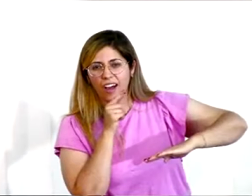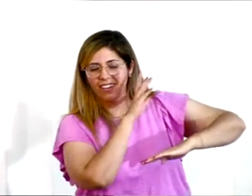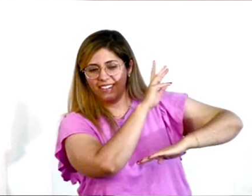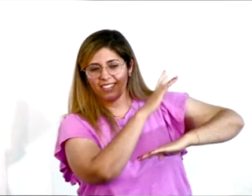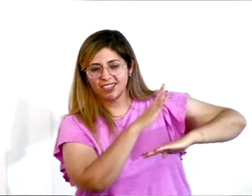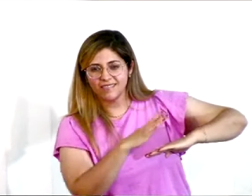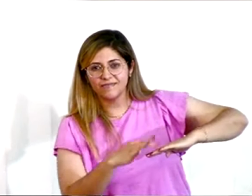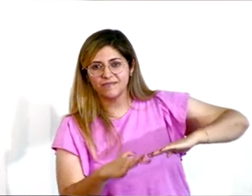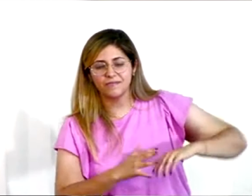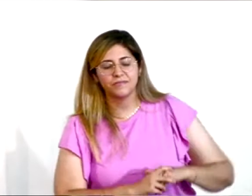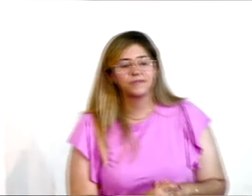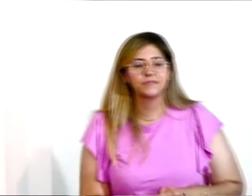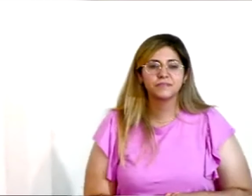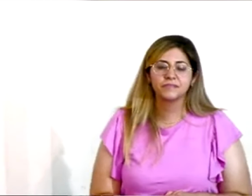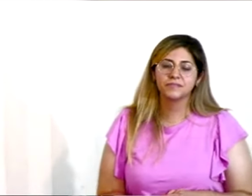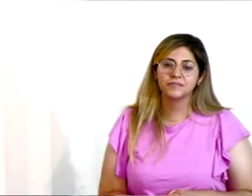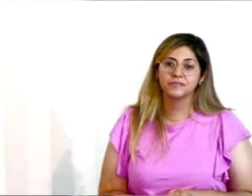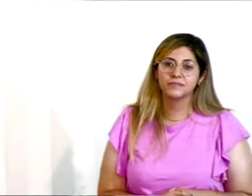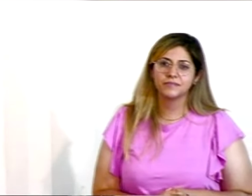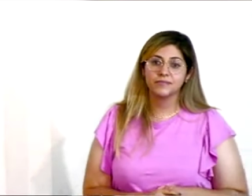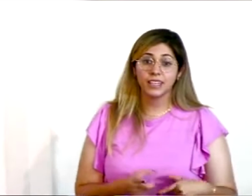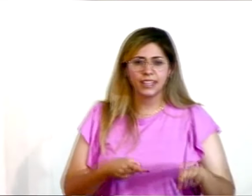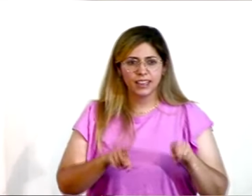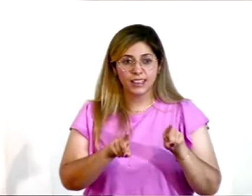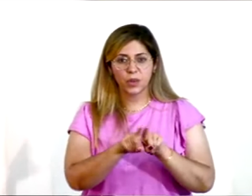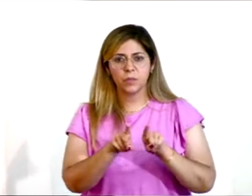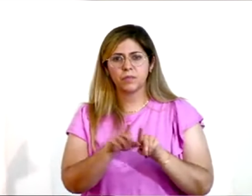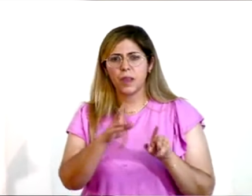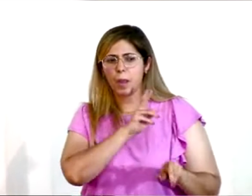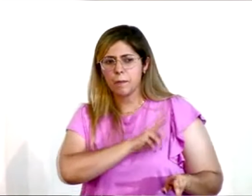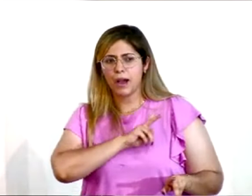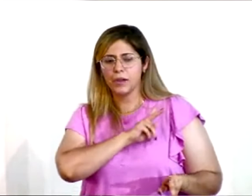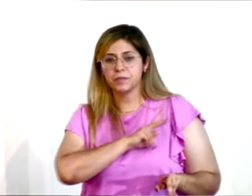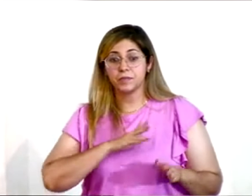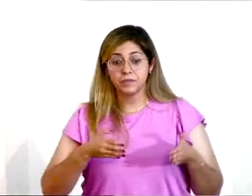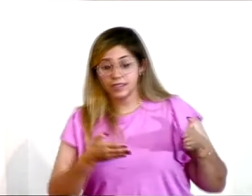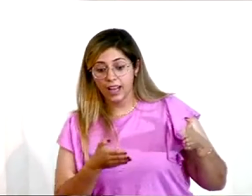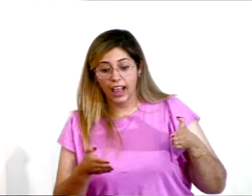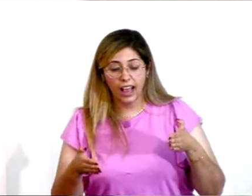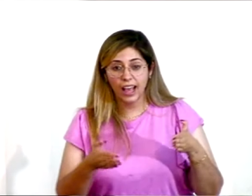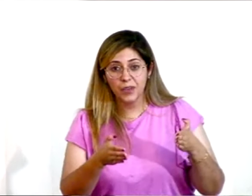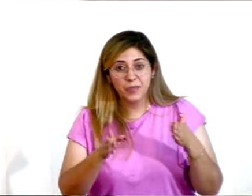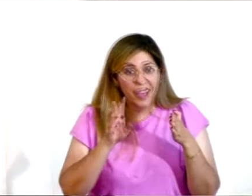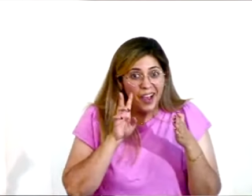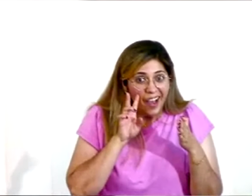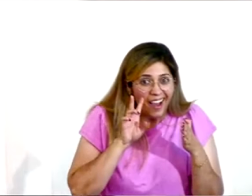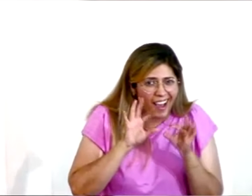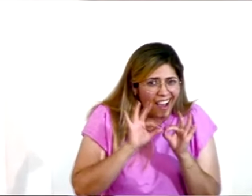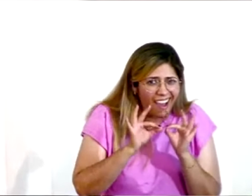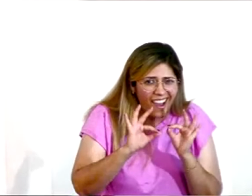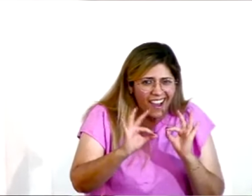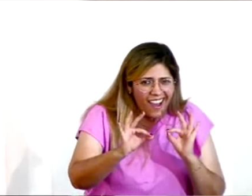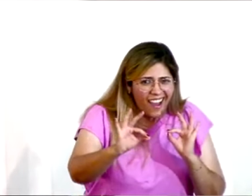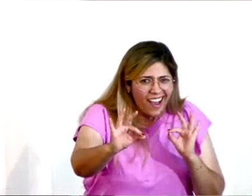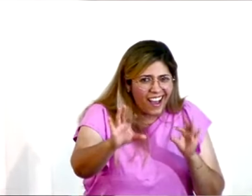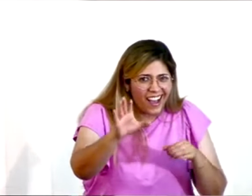Hermon. E então vai a caminho, já consegue ver talvez Damasco lá embaixo.